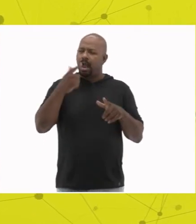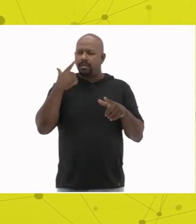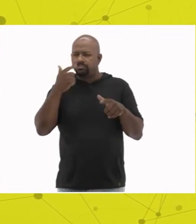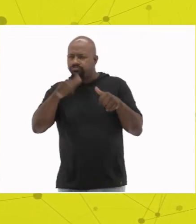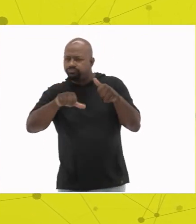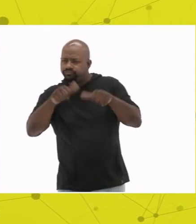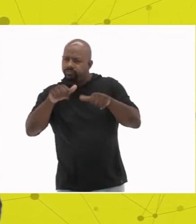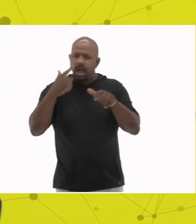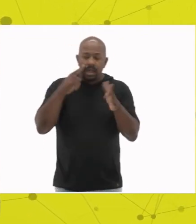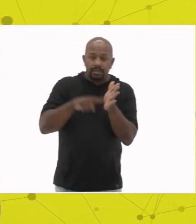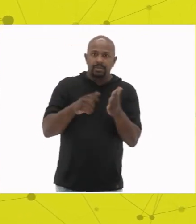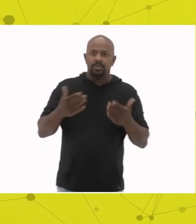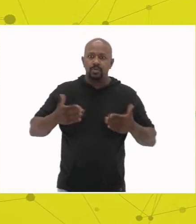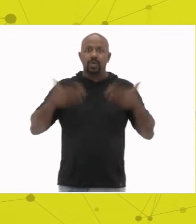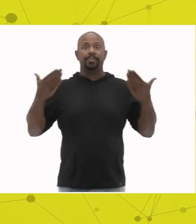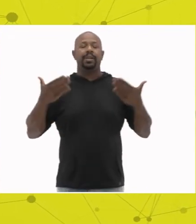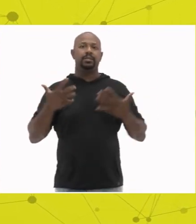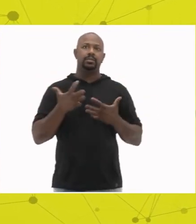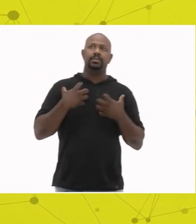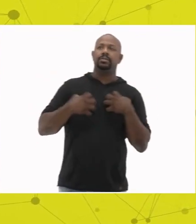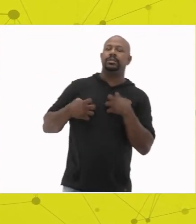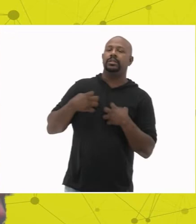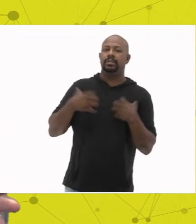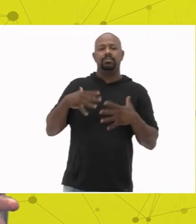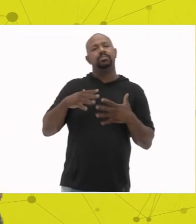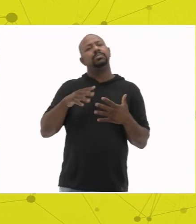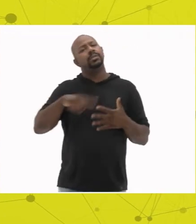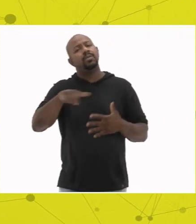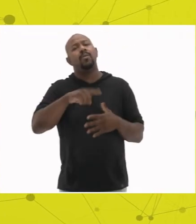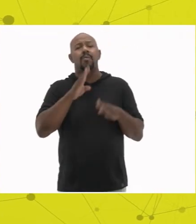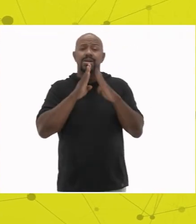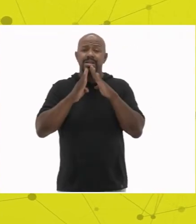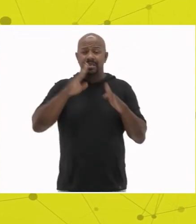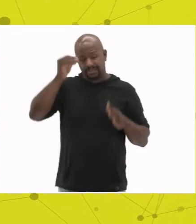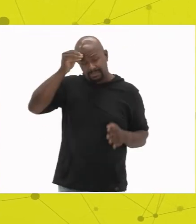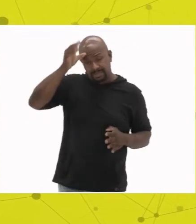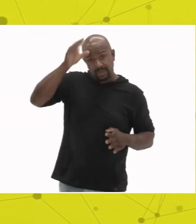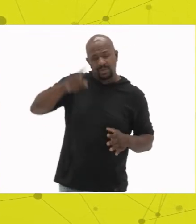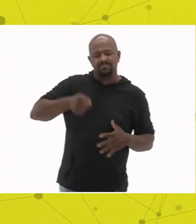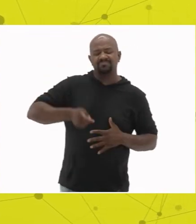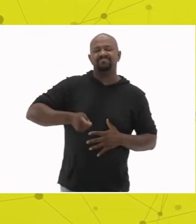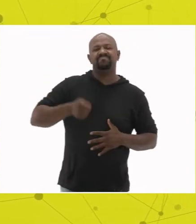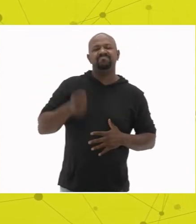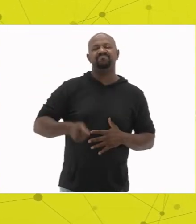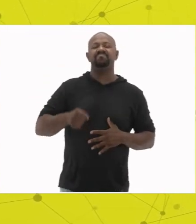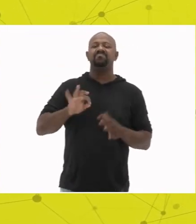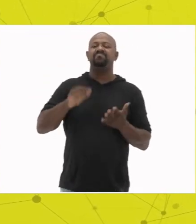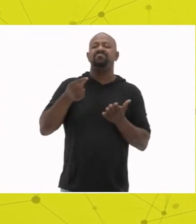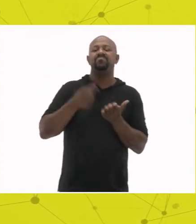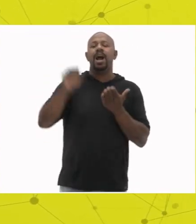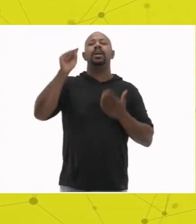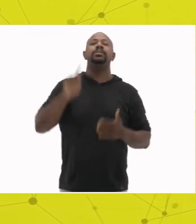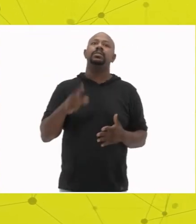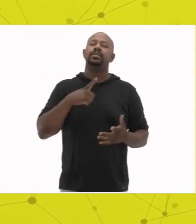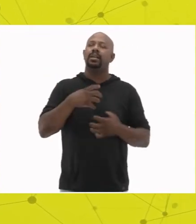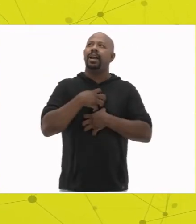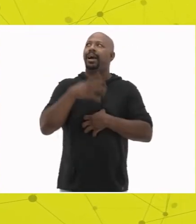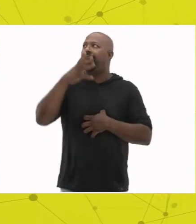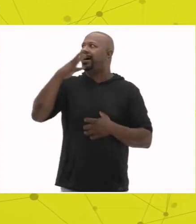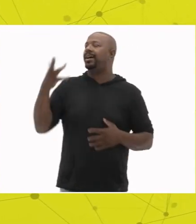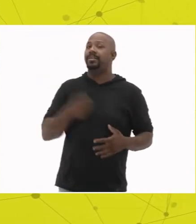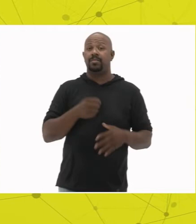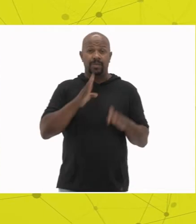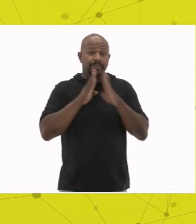quando avaliado, permite surpresa e assombro. De outro modo, o conhecimento que, quando validado, permite o encantamento.